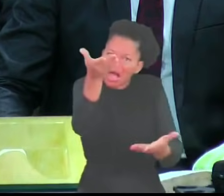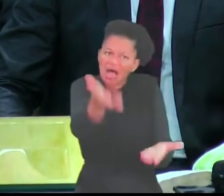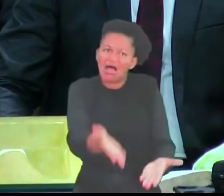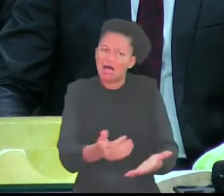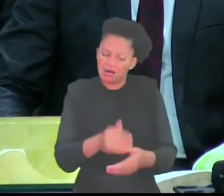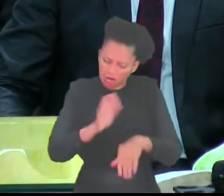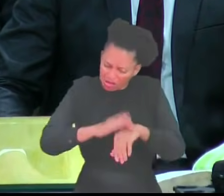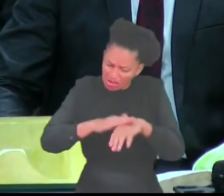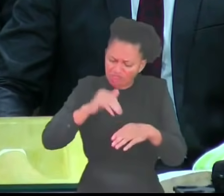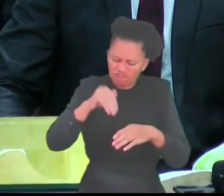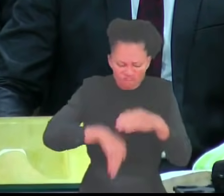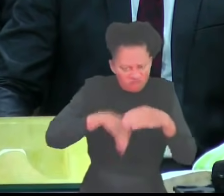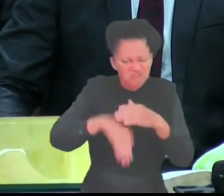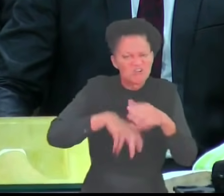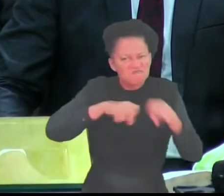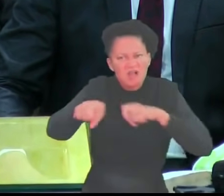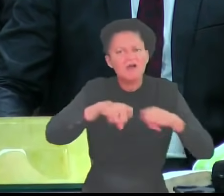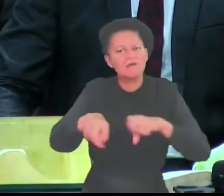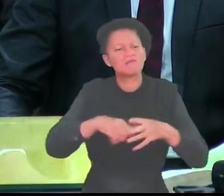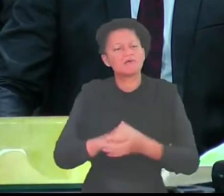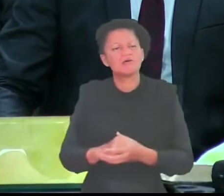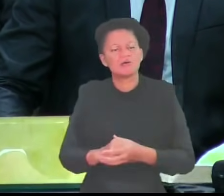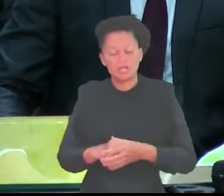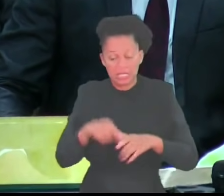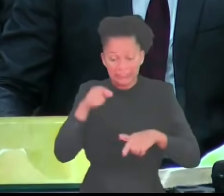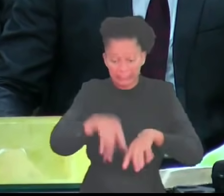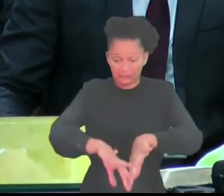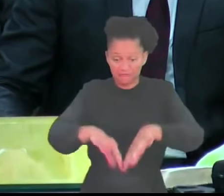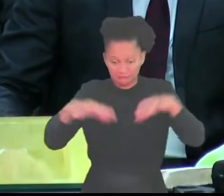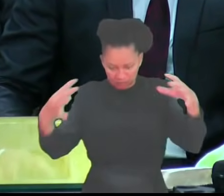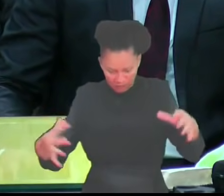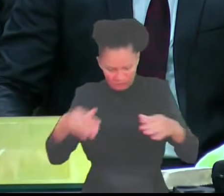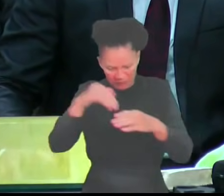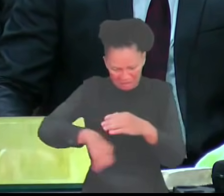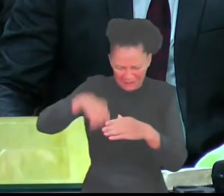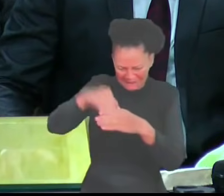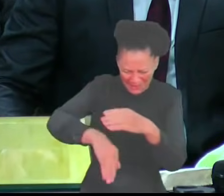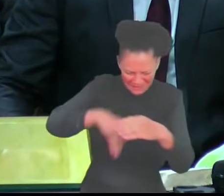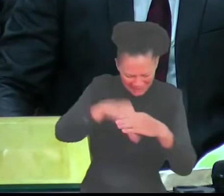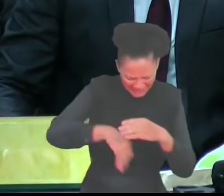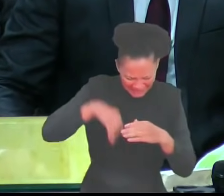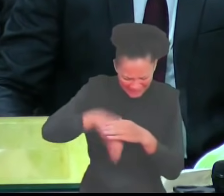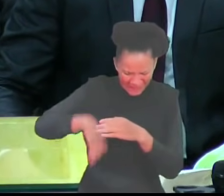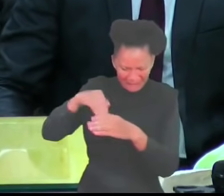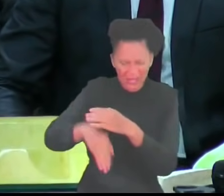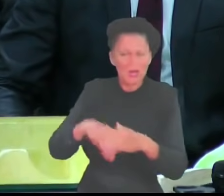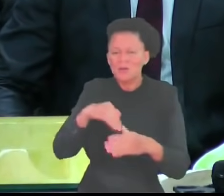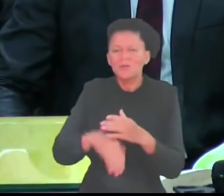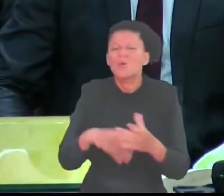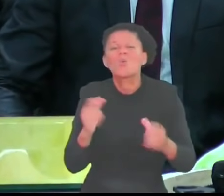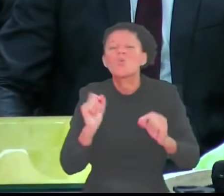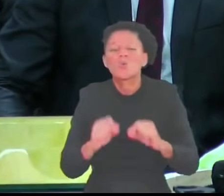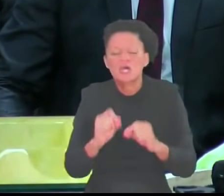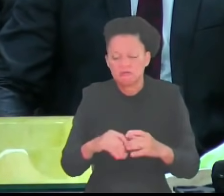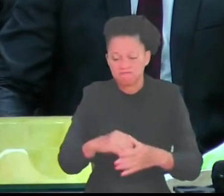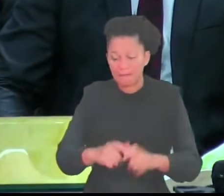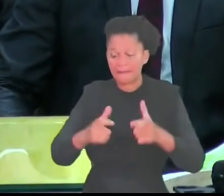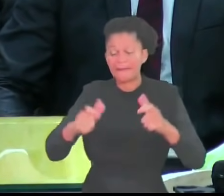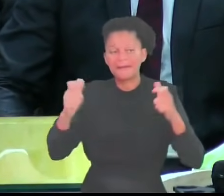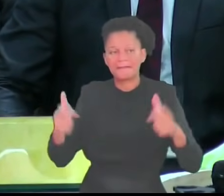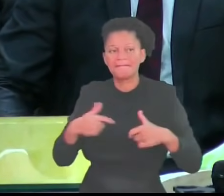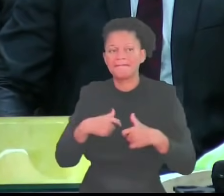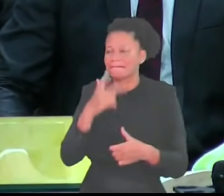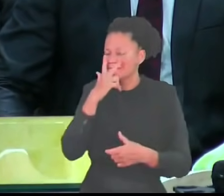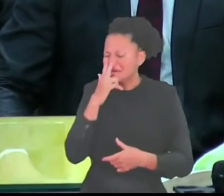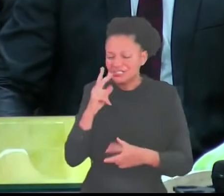Cava. Fazei neste vale muitas covas. Muitas covas. E eu, parece que eu